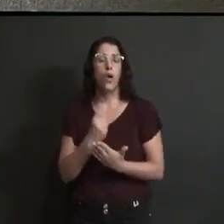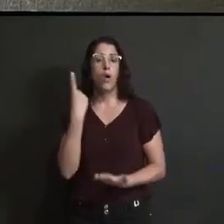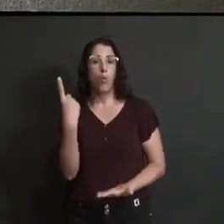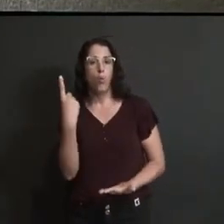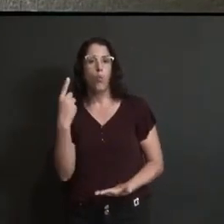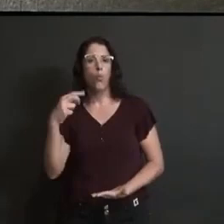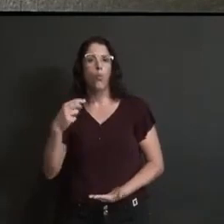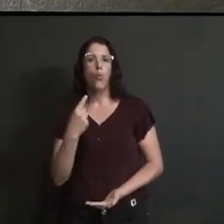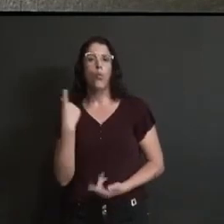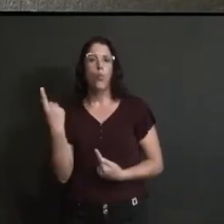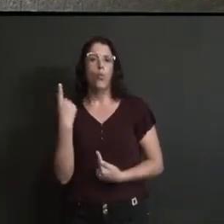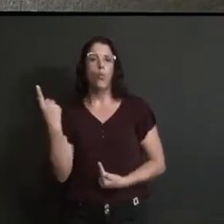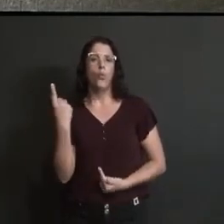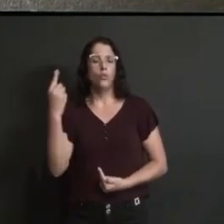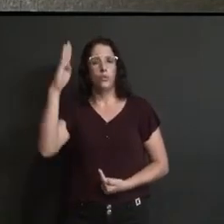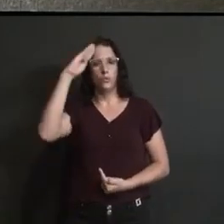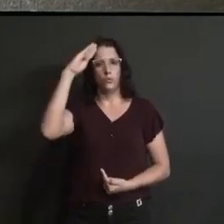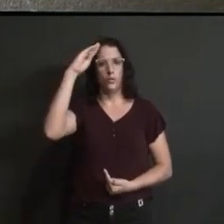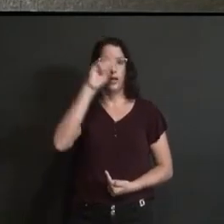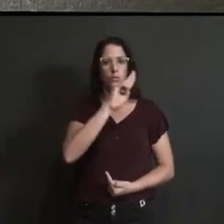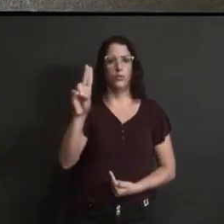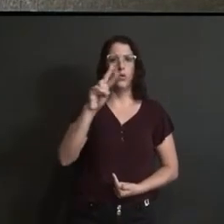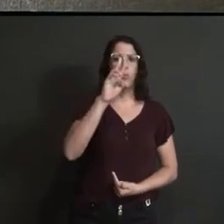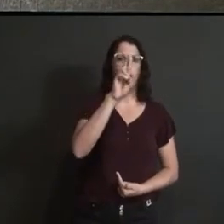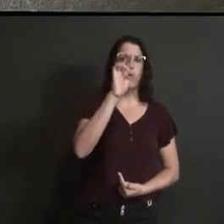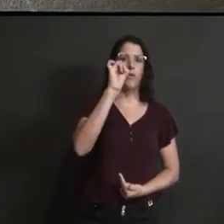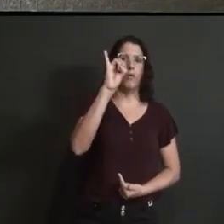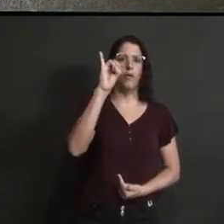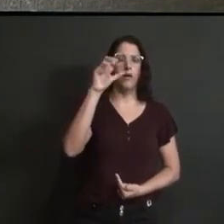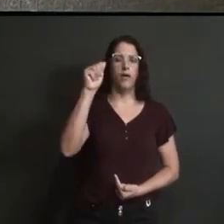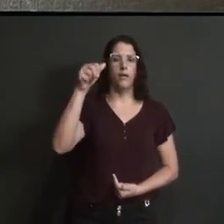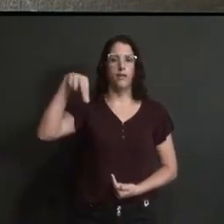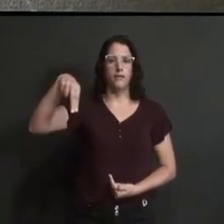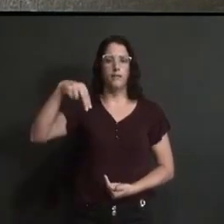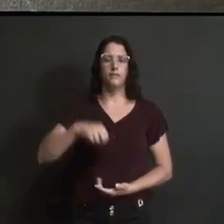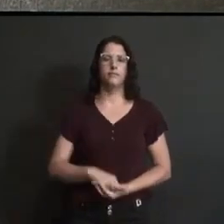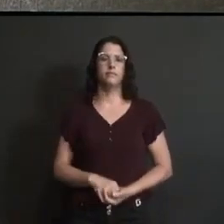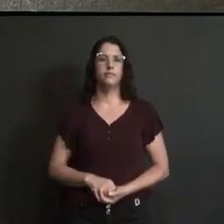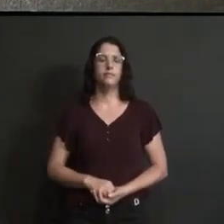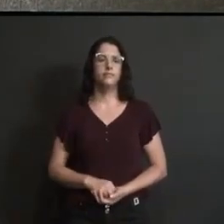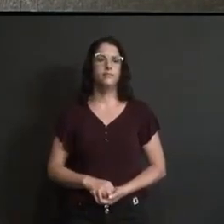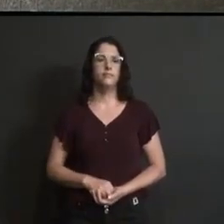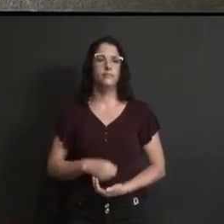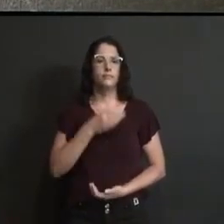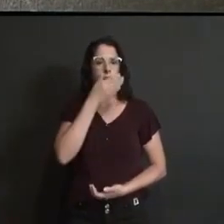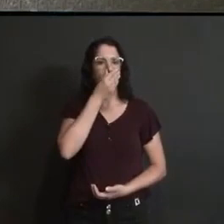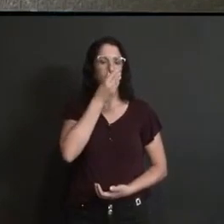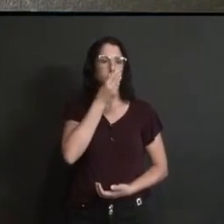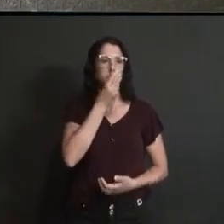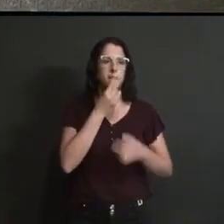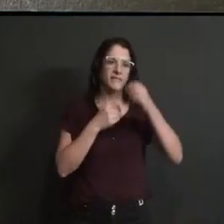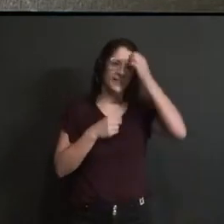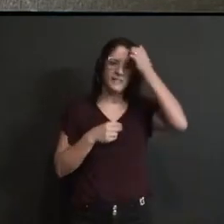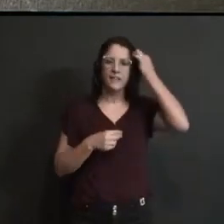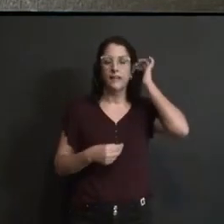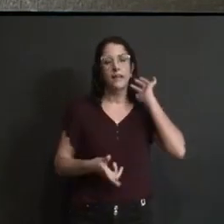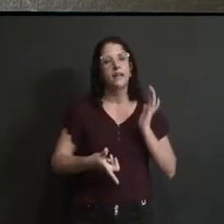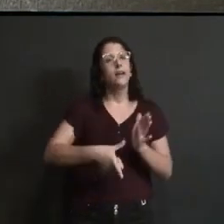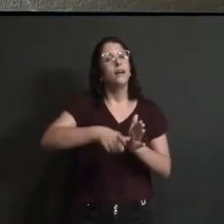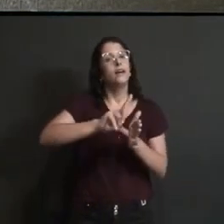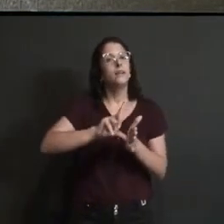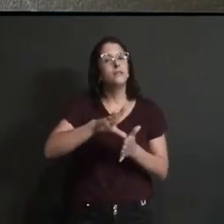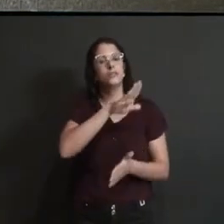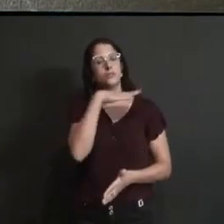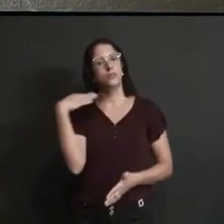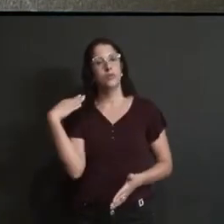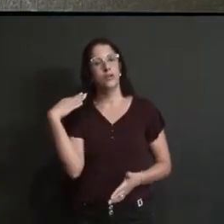E tem uma cena final que um soldado tinha sido atingido antes de morrer. Ele